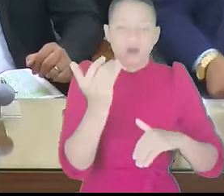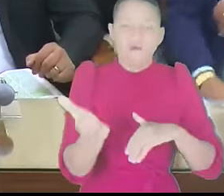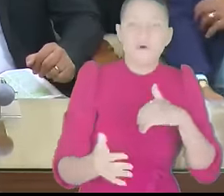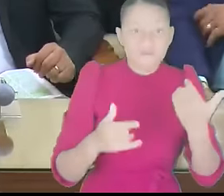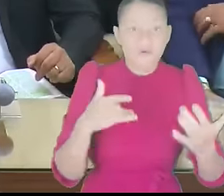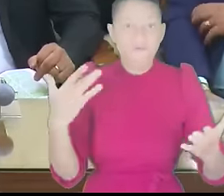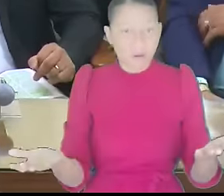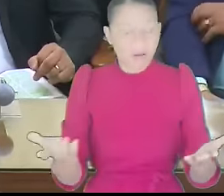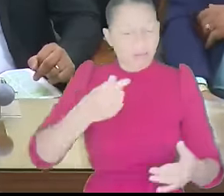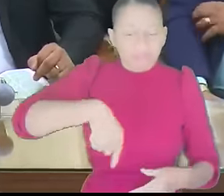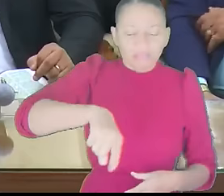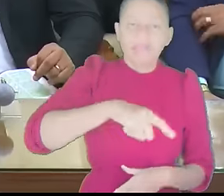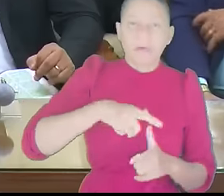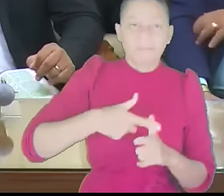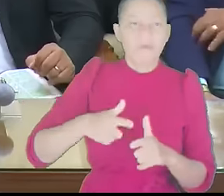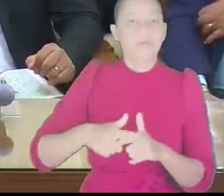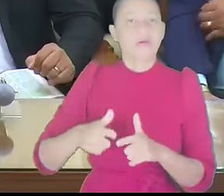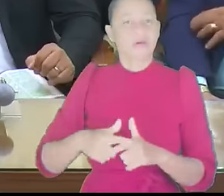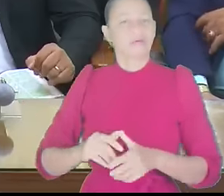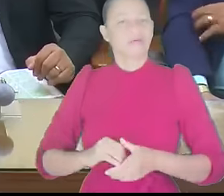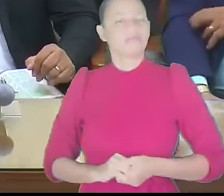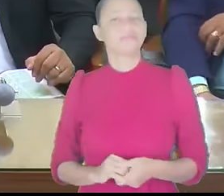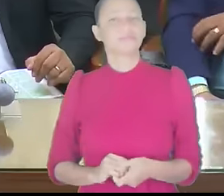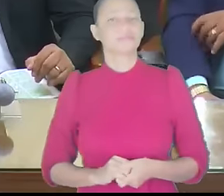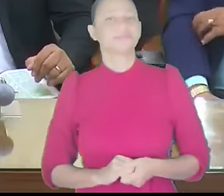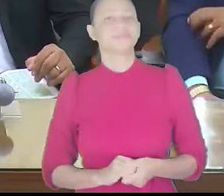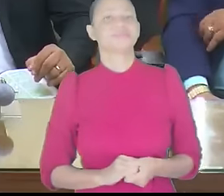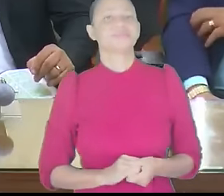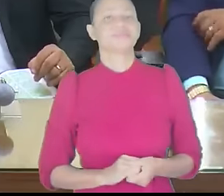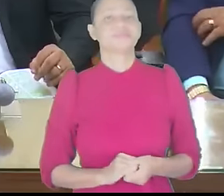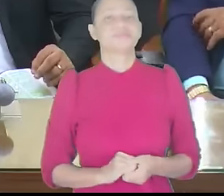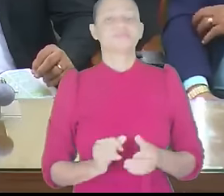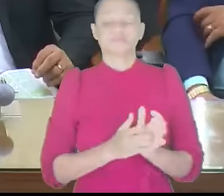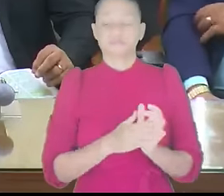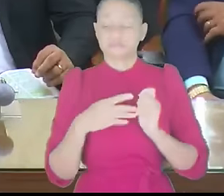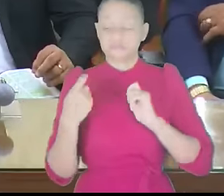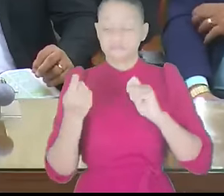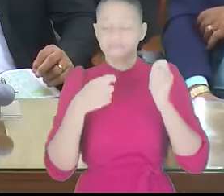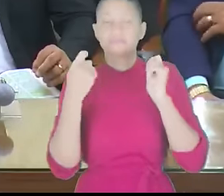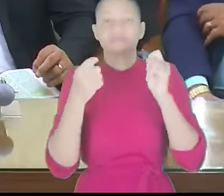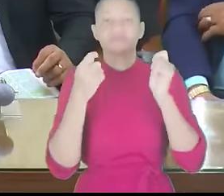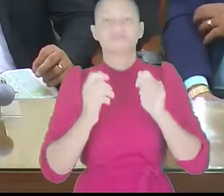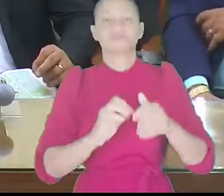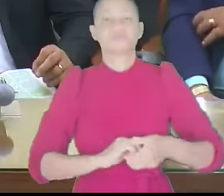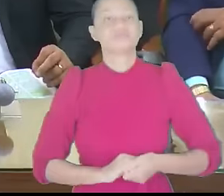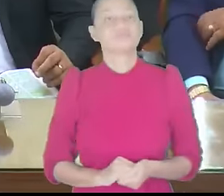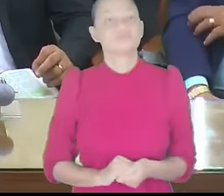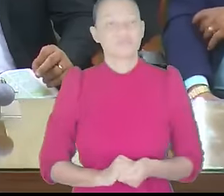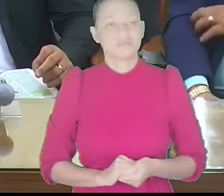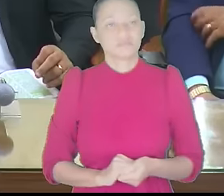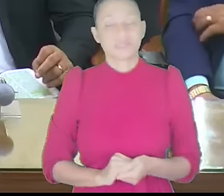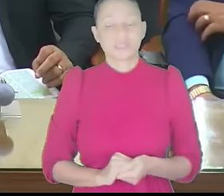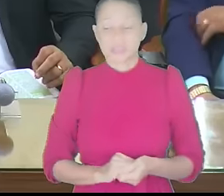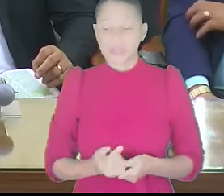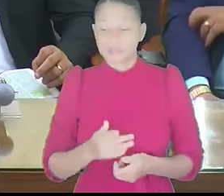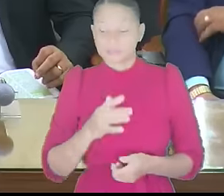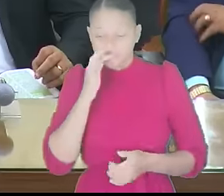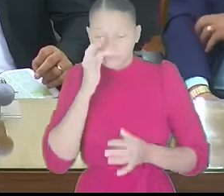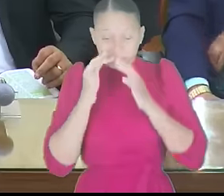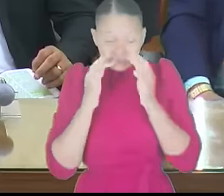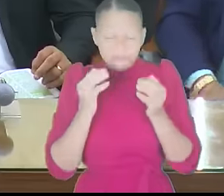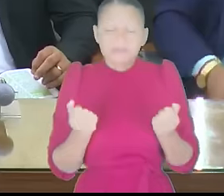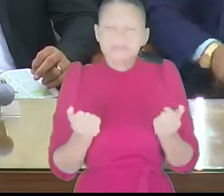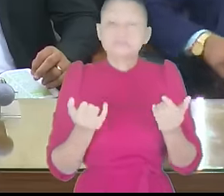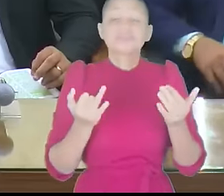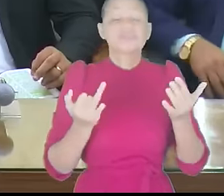no jardim tenha problema. Aleluia. Mesmo que no jardim tenha Judas, mesmo